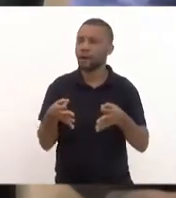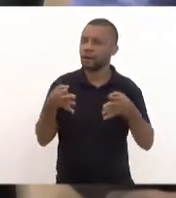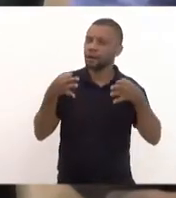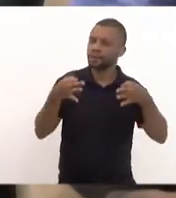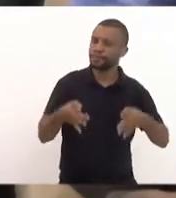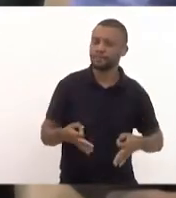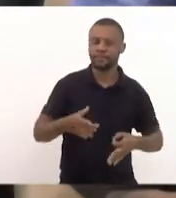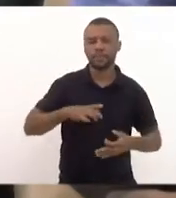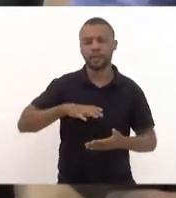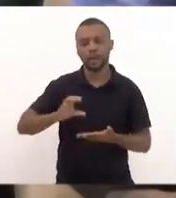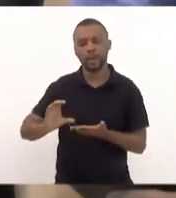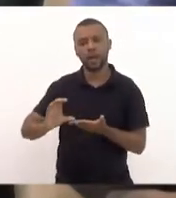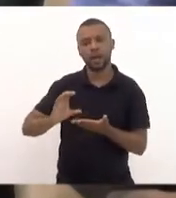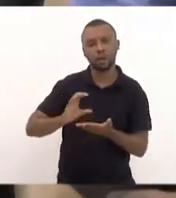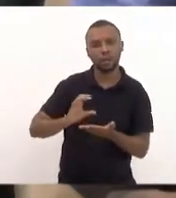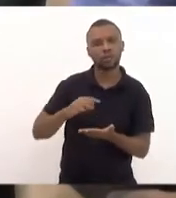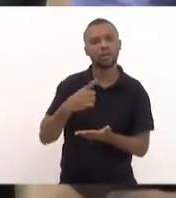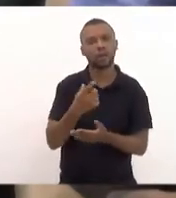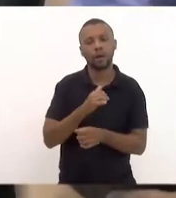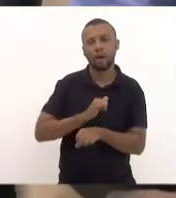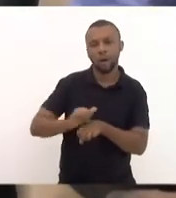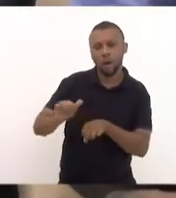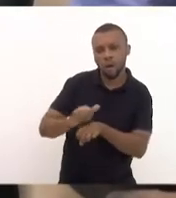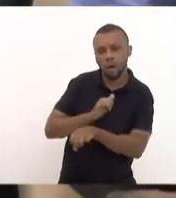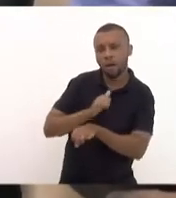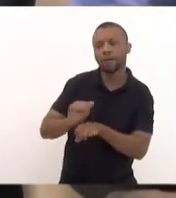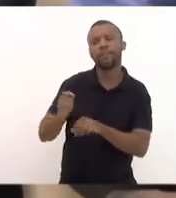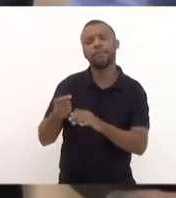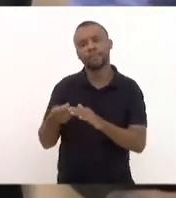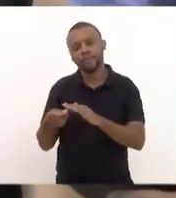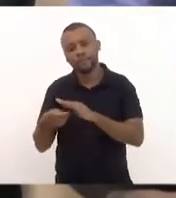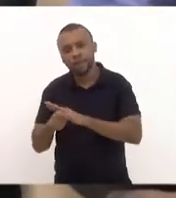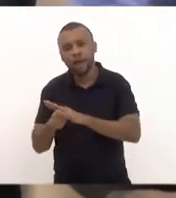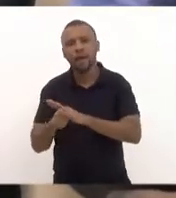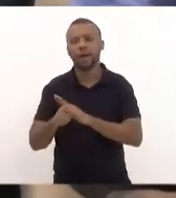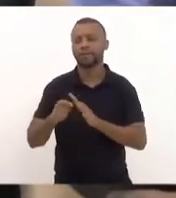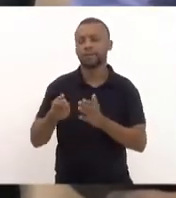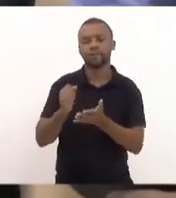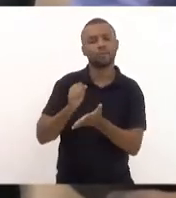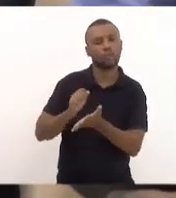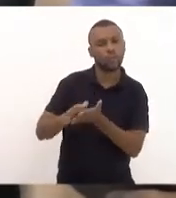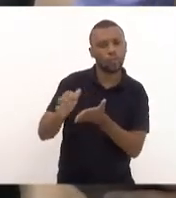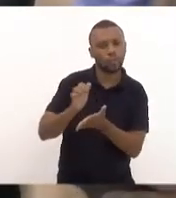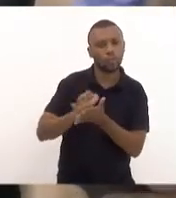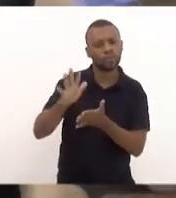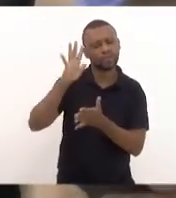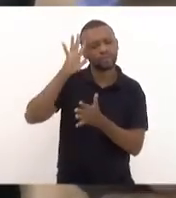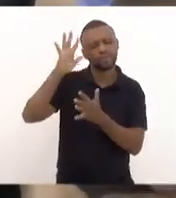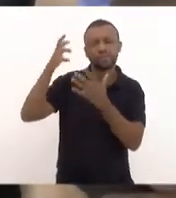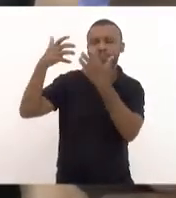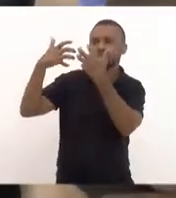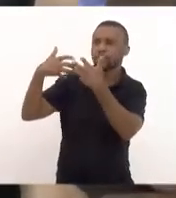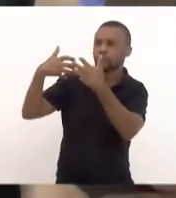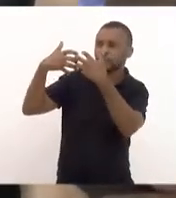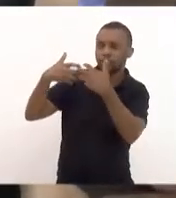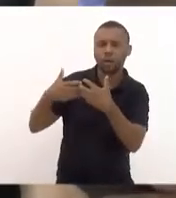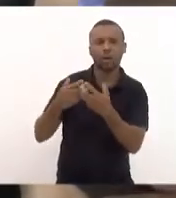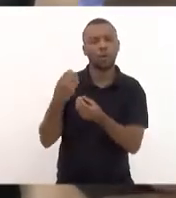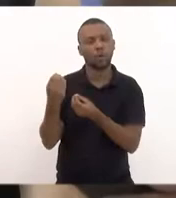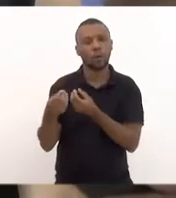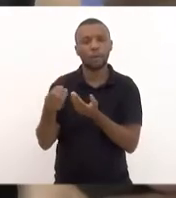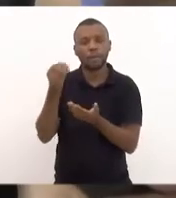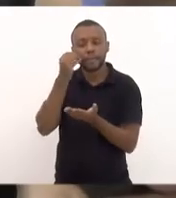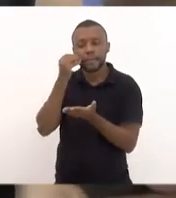ter recursos, e a gente está fazendo investimento, custeio, pensando de forma estruturada, pensando de consórcios,